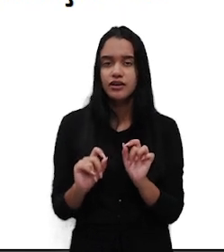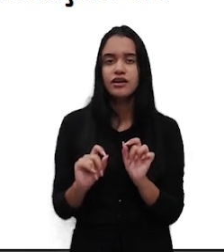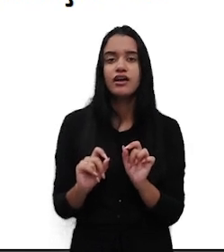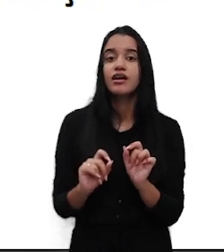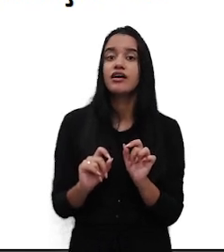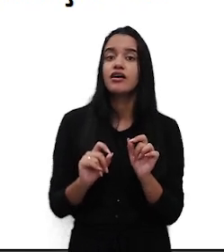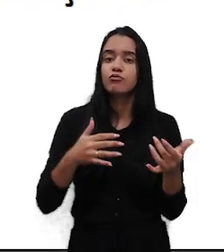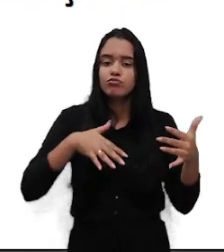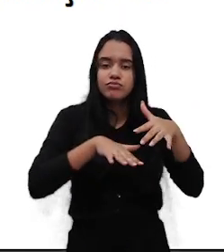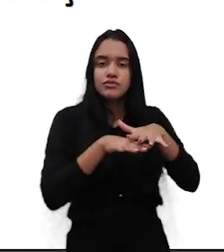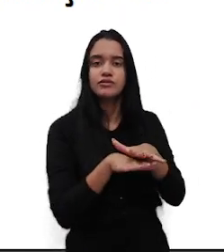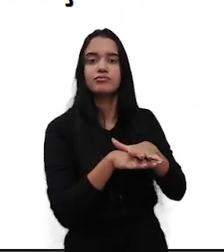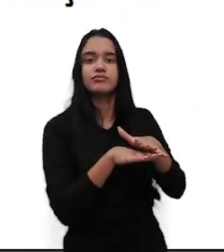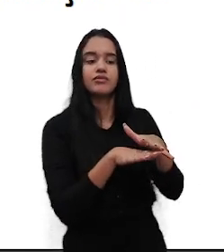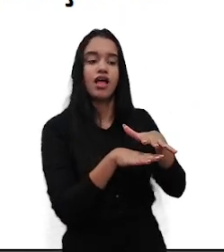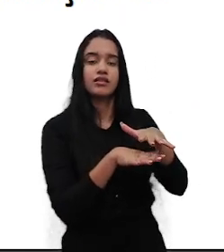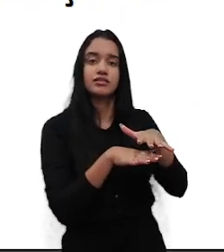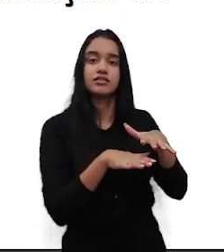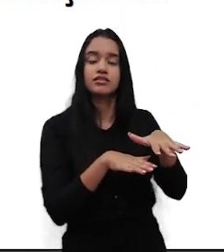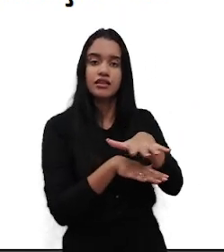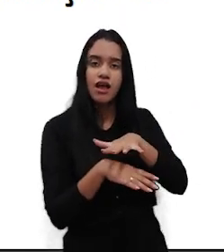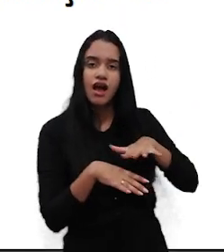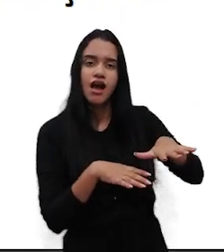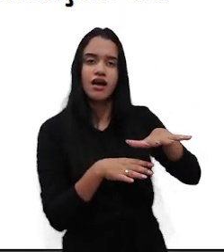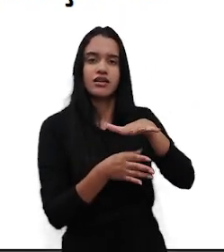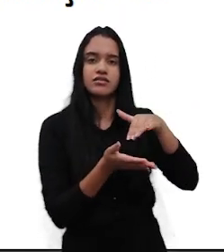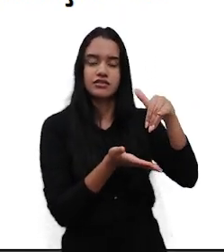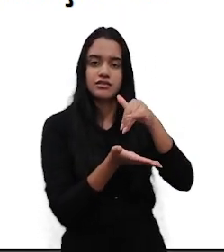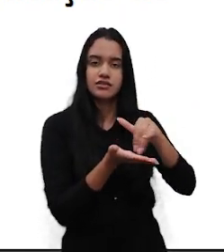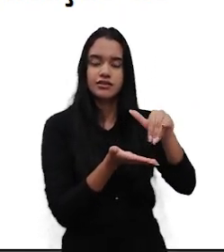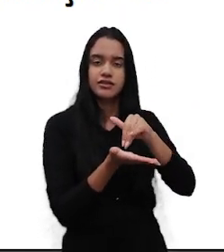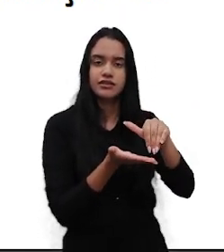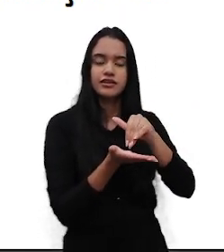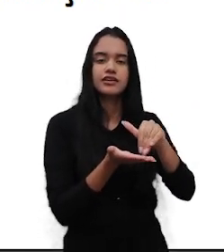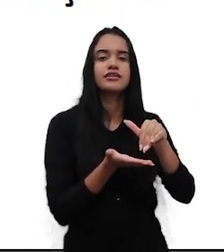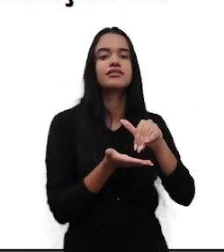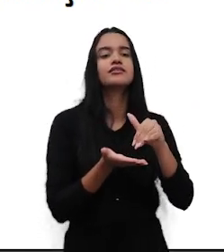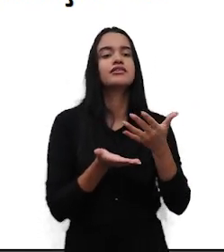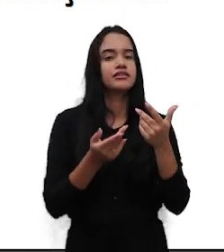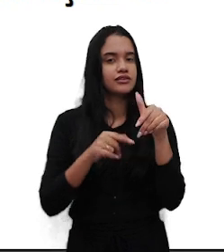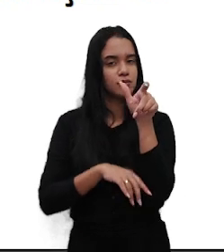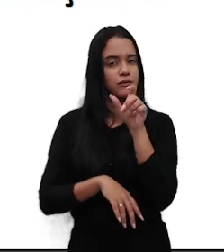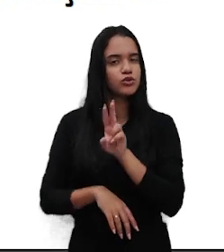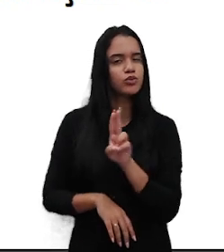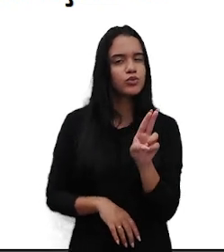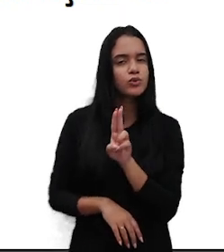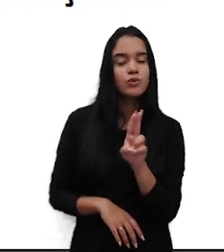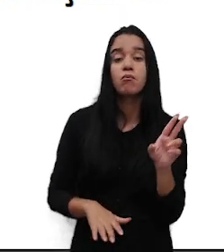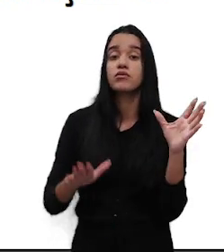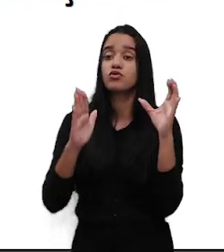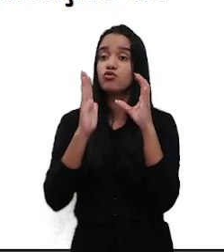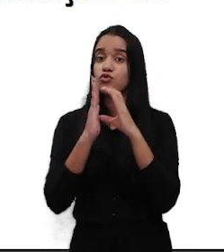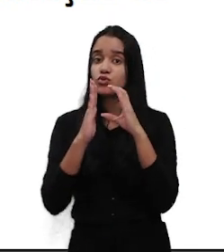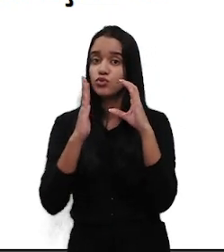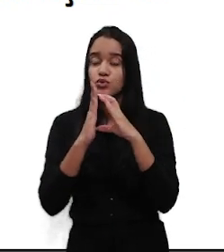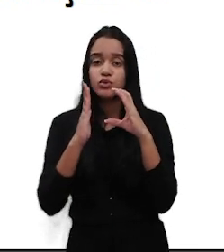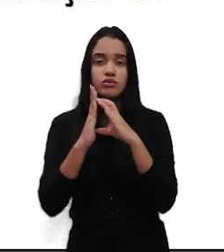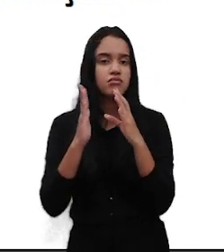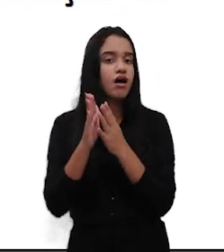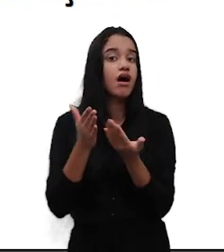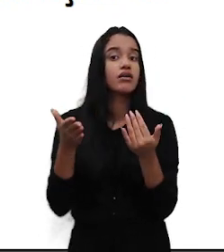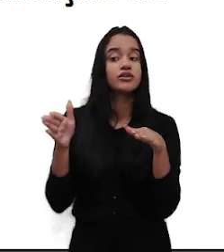secretaria, né? Porque é onde ela vai trazer a nomeação de secretários, de funcionários que vão chegando na